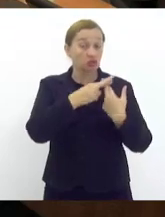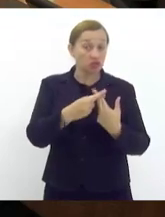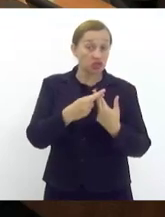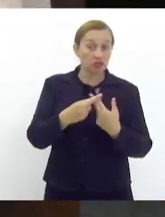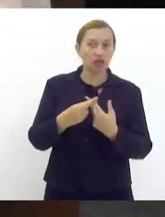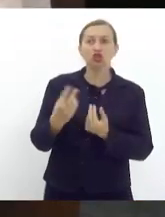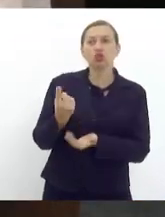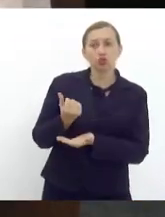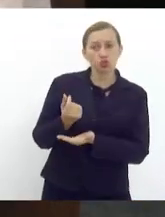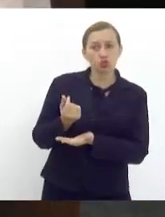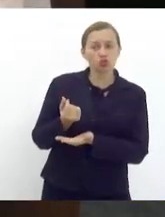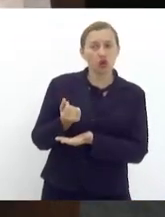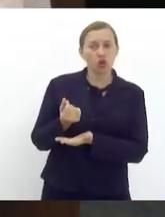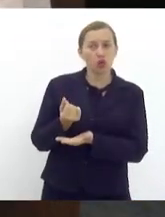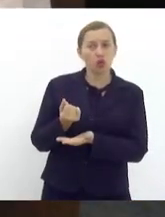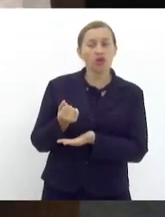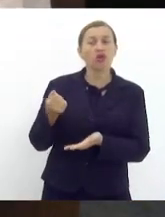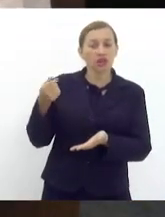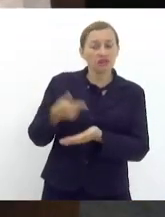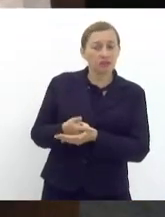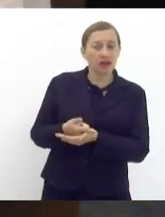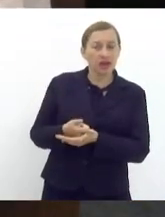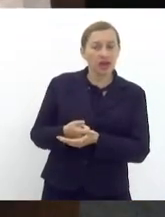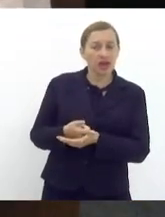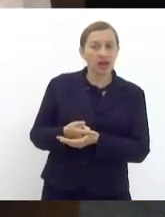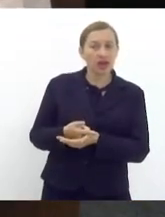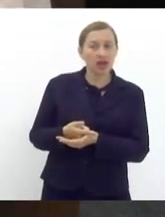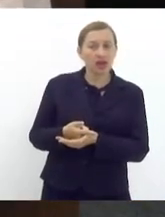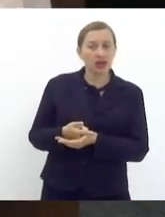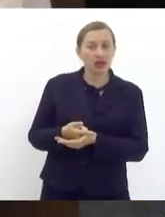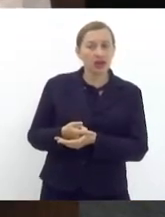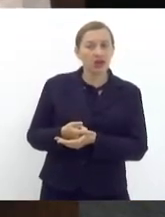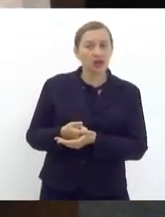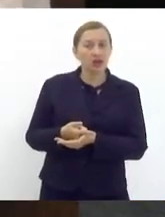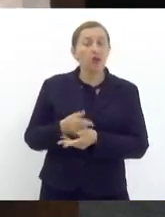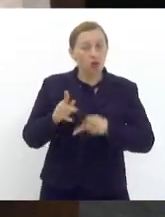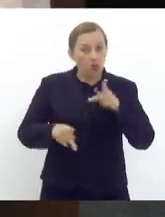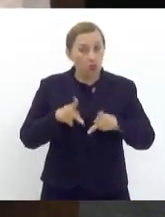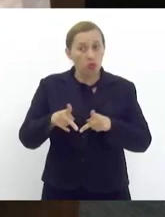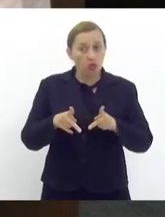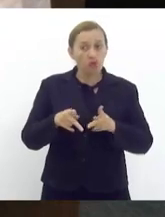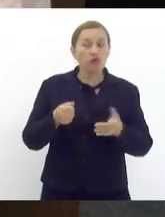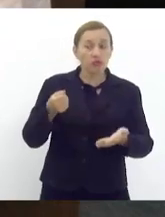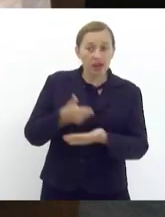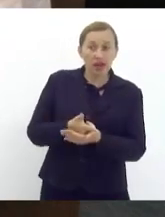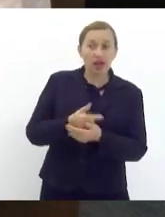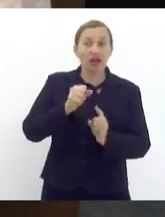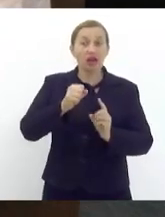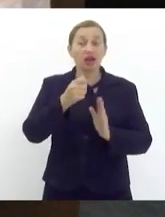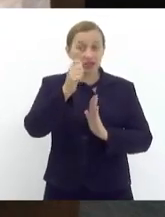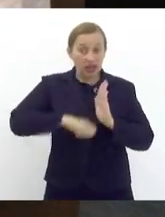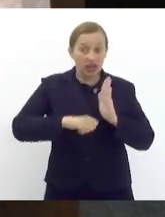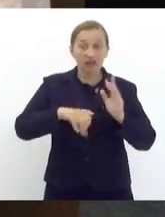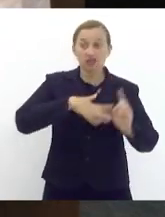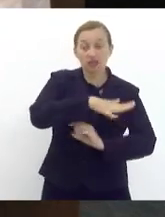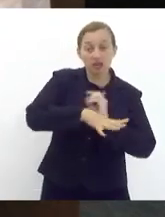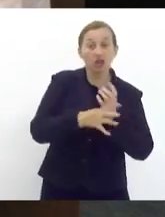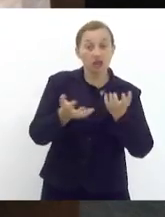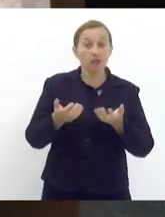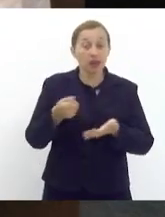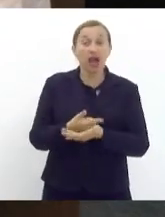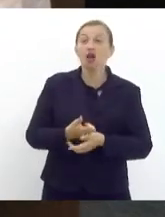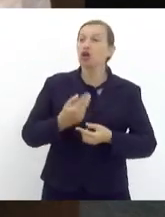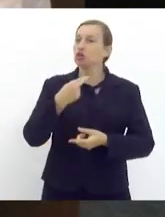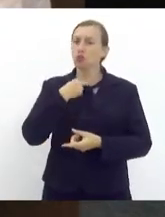de beneficiar a população que vai pagar a tarifa. Ela vai pagar a tarifa social que cabe no bolso dela. Mas nós queremos pagar. Agora